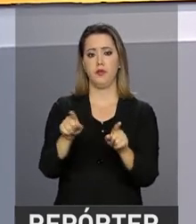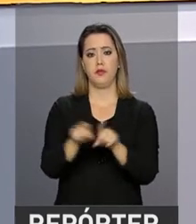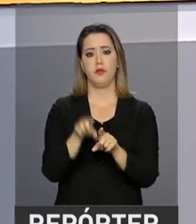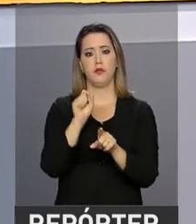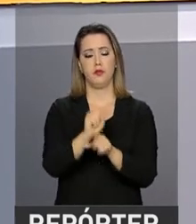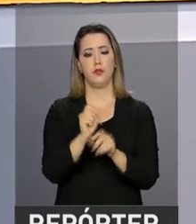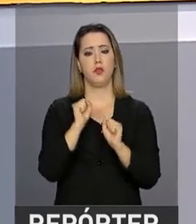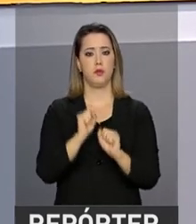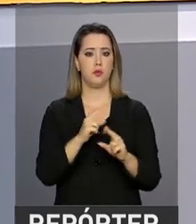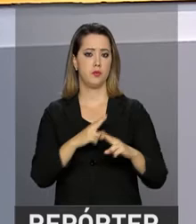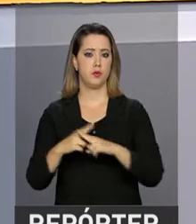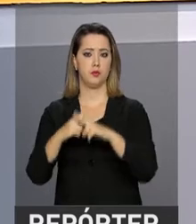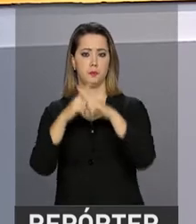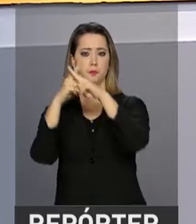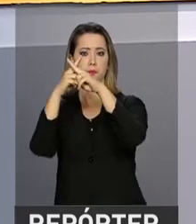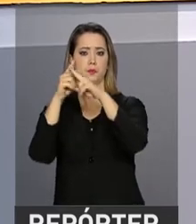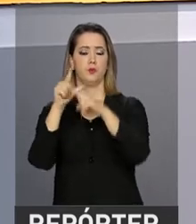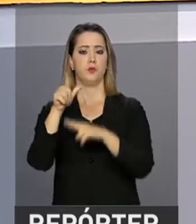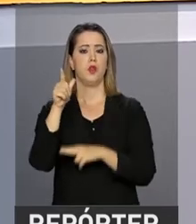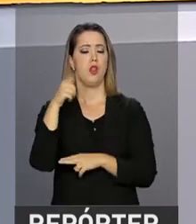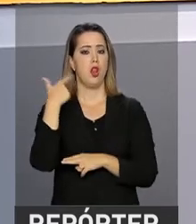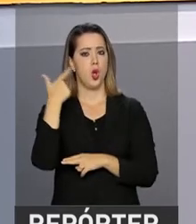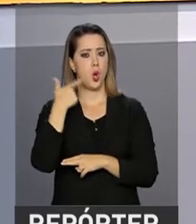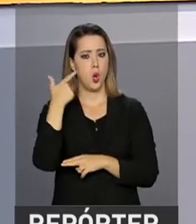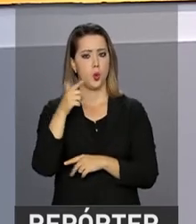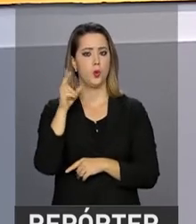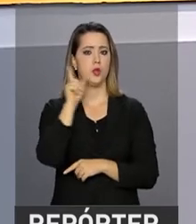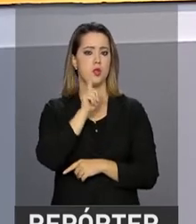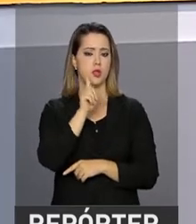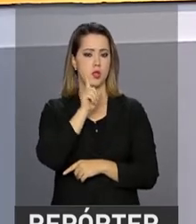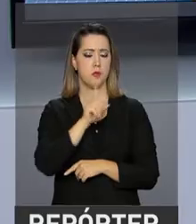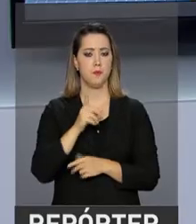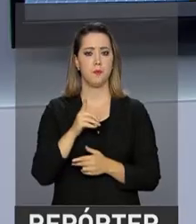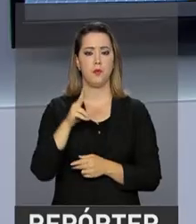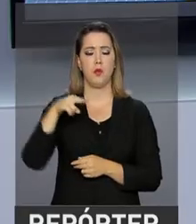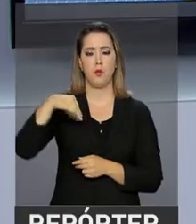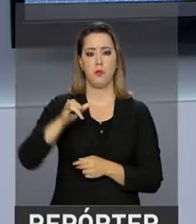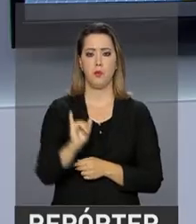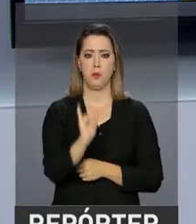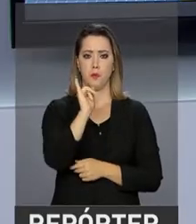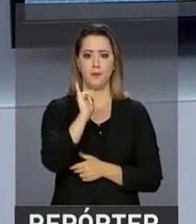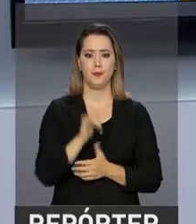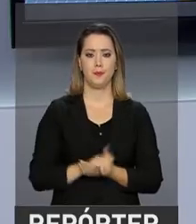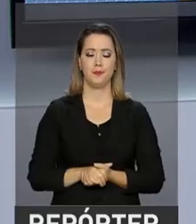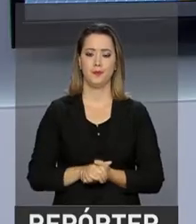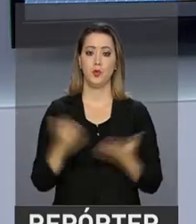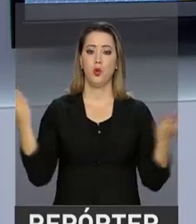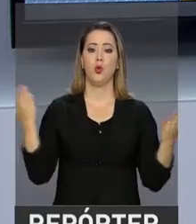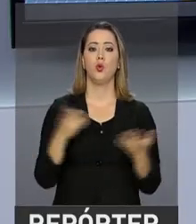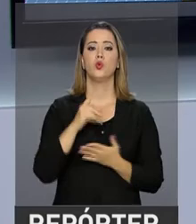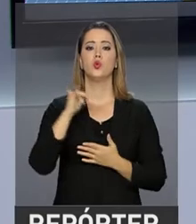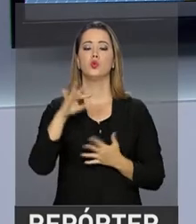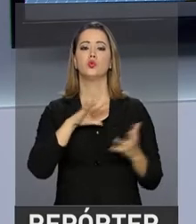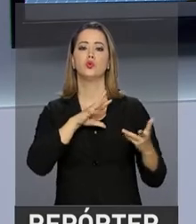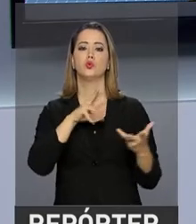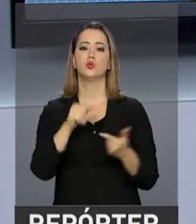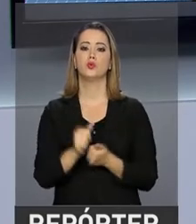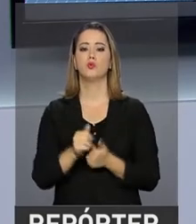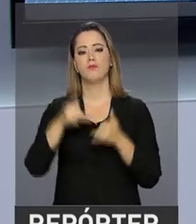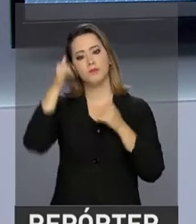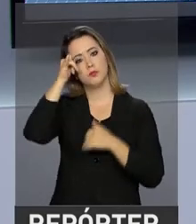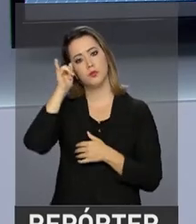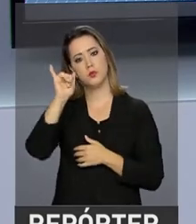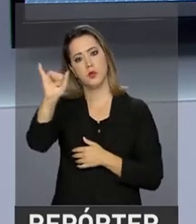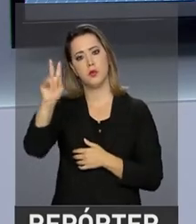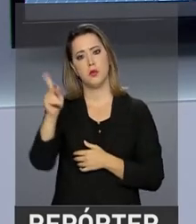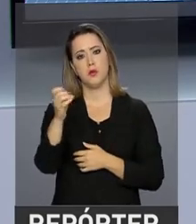capacidade do satélite geoestacionário em Londres e em Nova York. Hoje é Dia Mundial de Luta contra as Hepatites